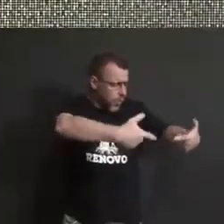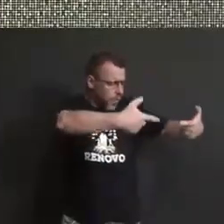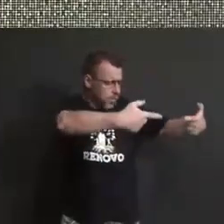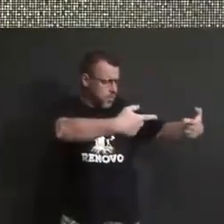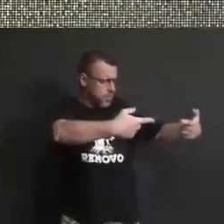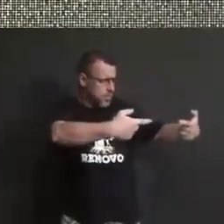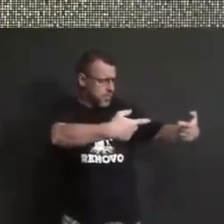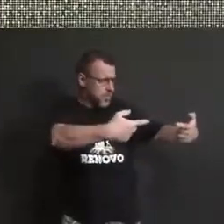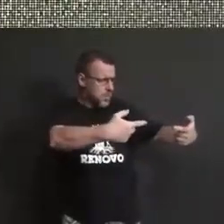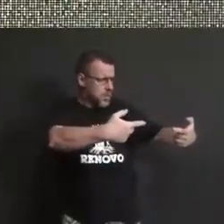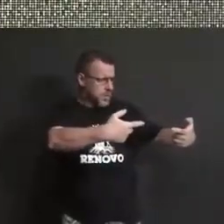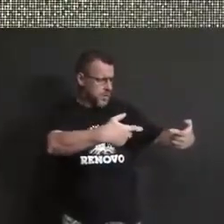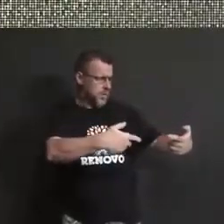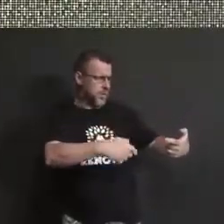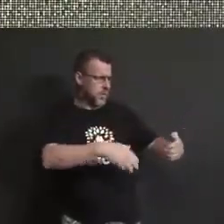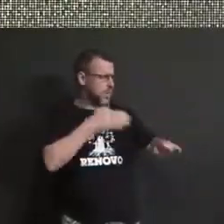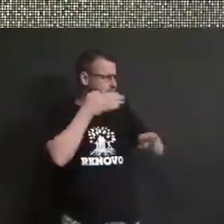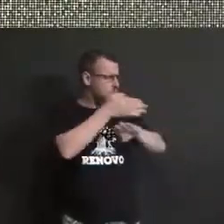que não era dele.